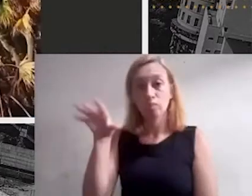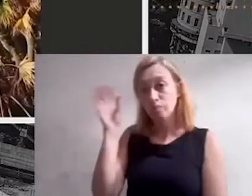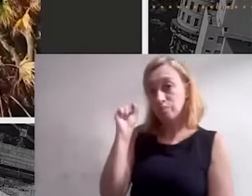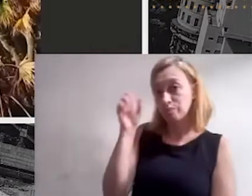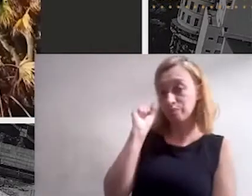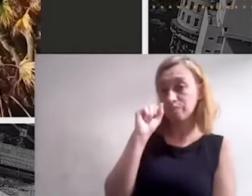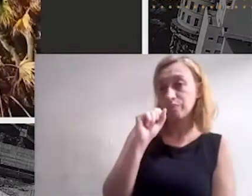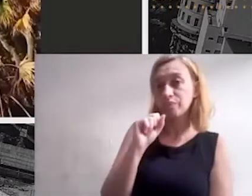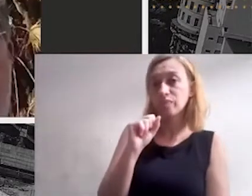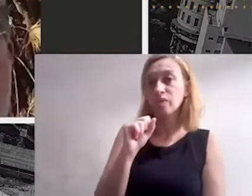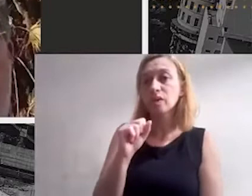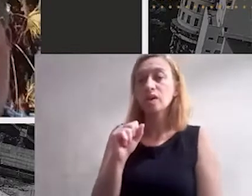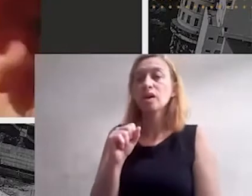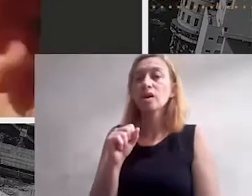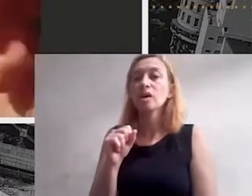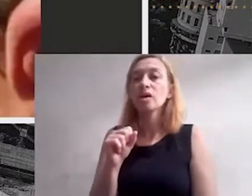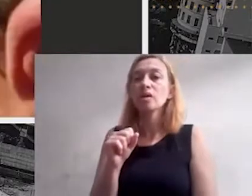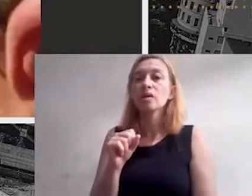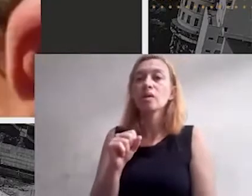Virgílio?